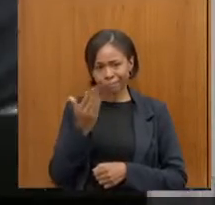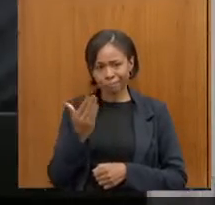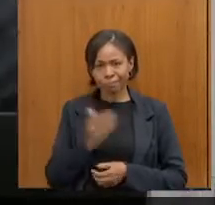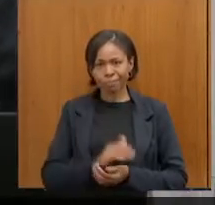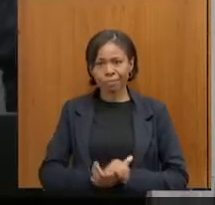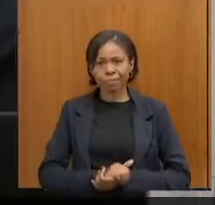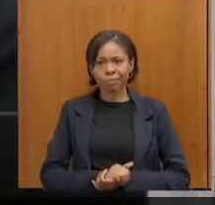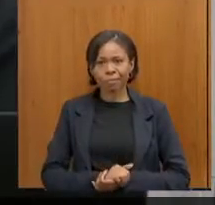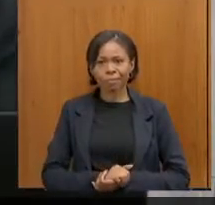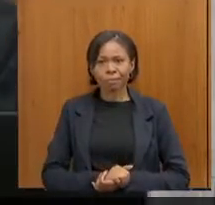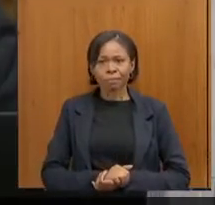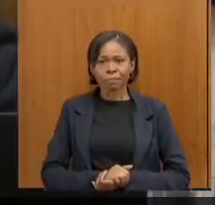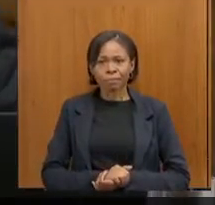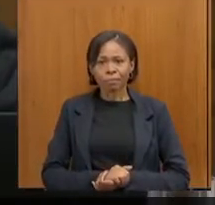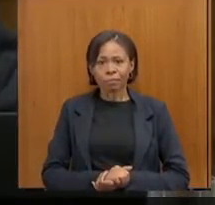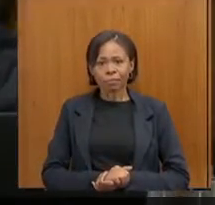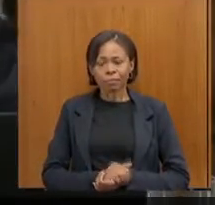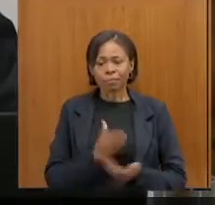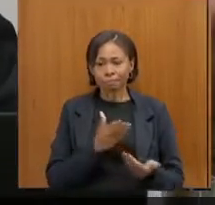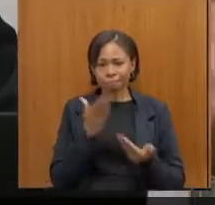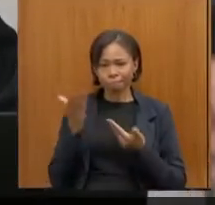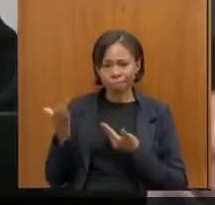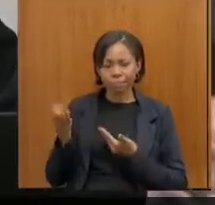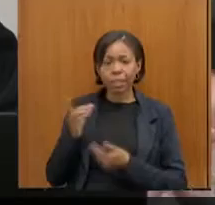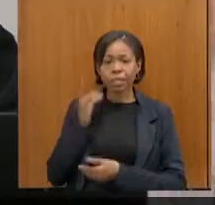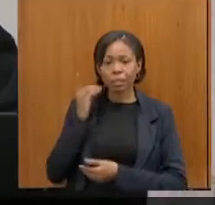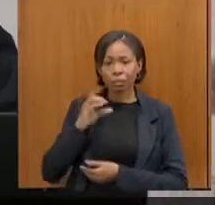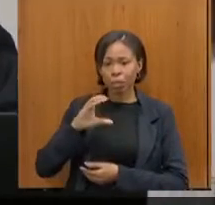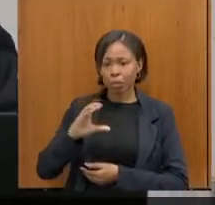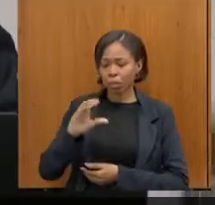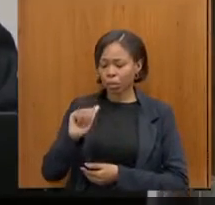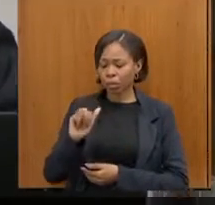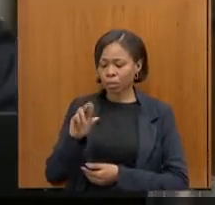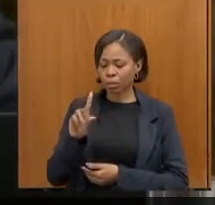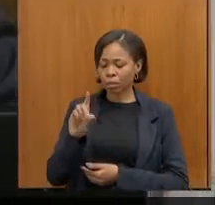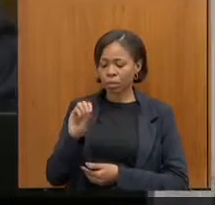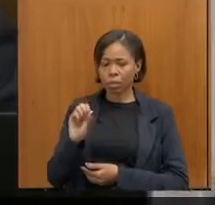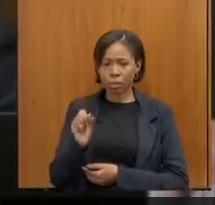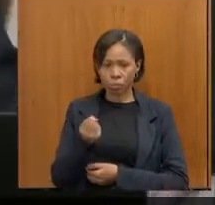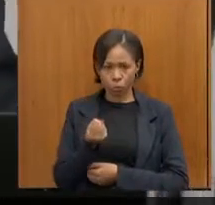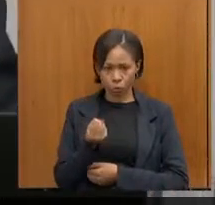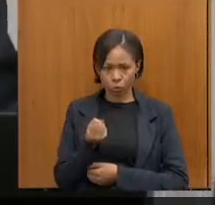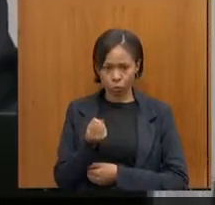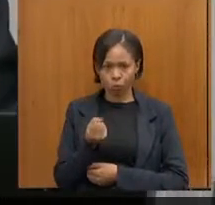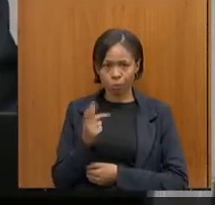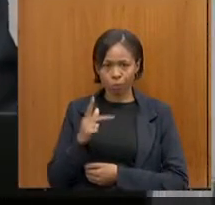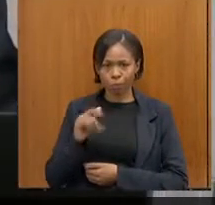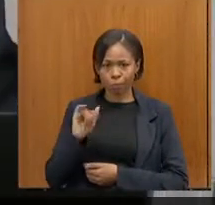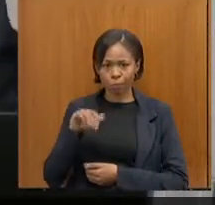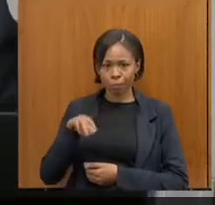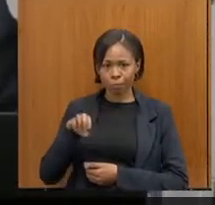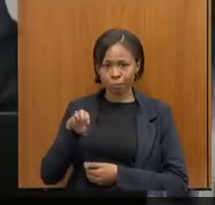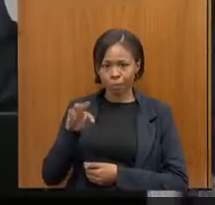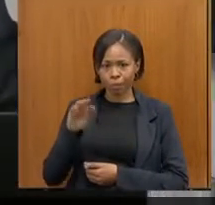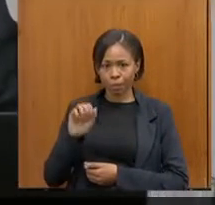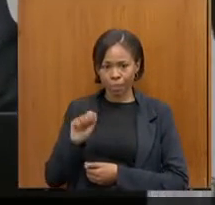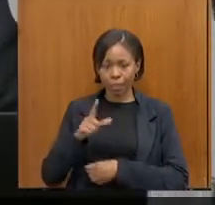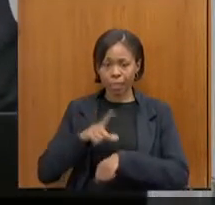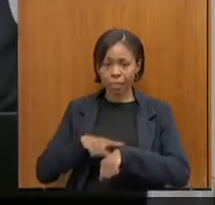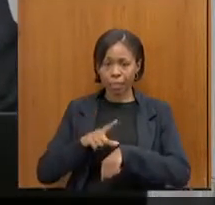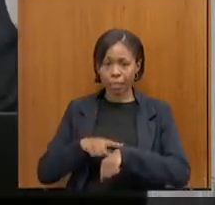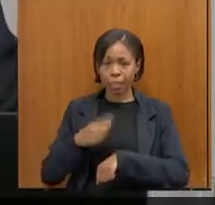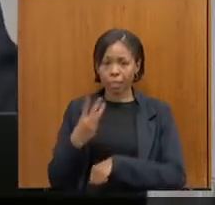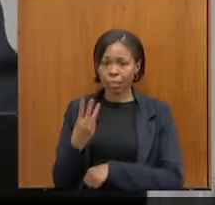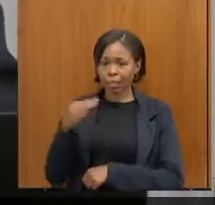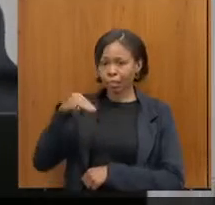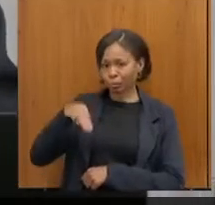E aí Oi para o deputado Carlos Pimenta Eduardo Pimenta disporá de até três minutos